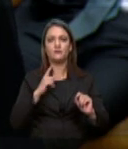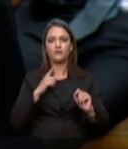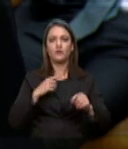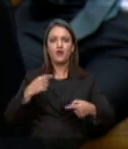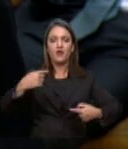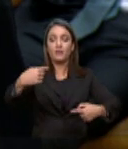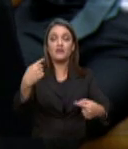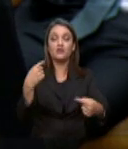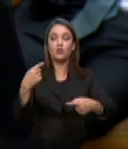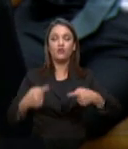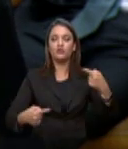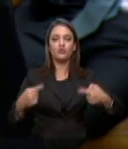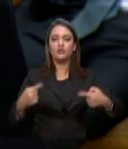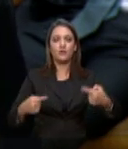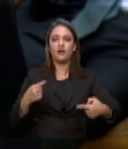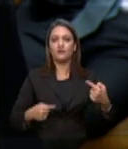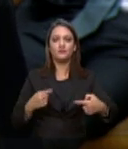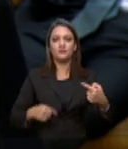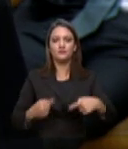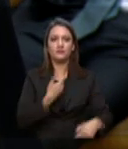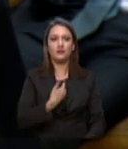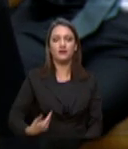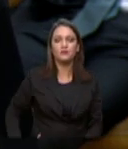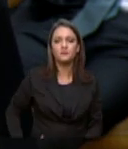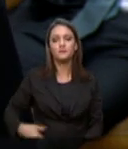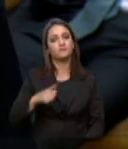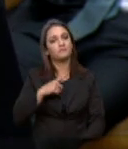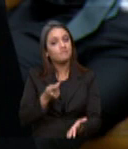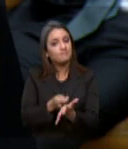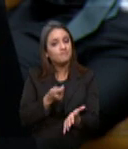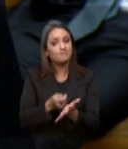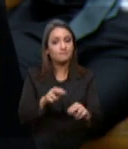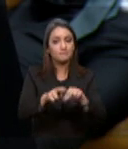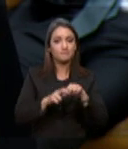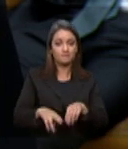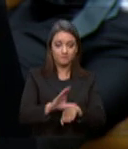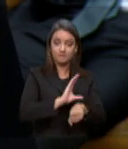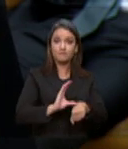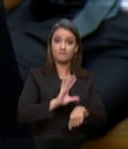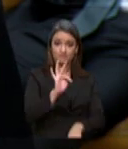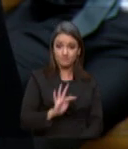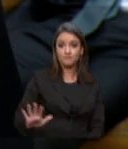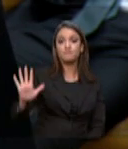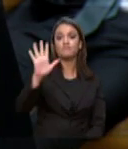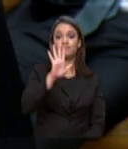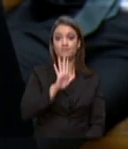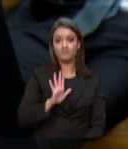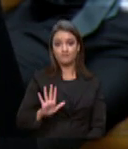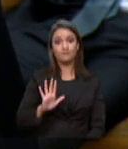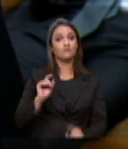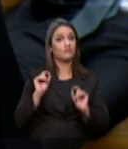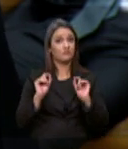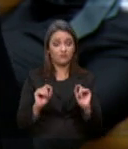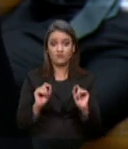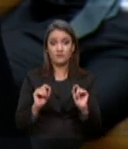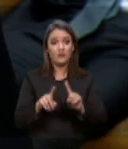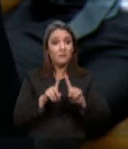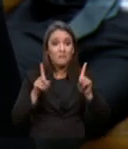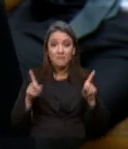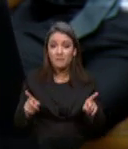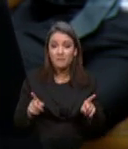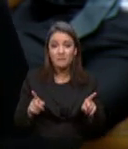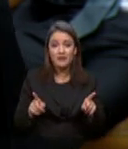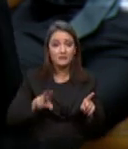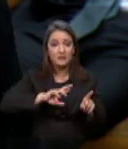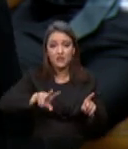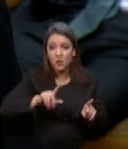que diverge da política de Estado exigida pela Constituição Federal, da qual não se trata de